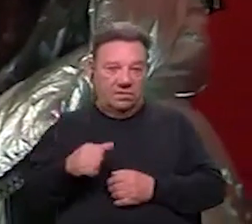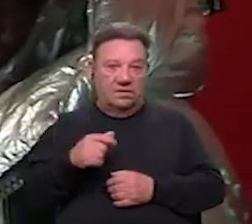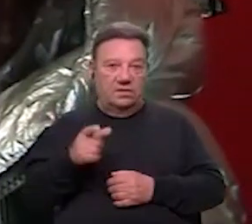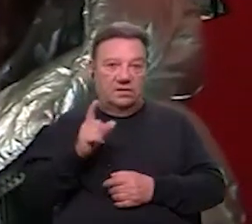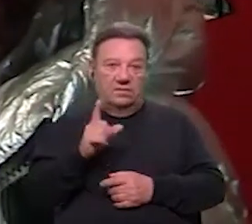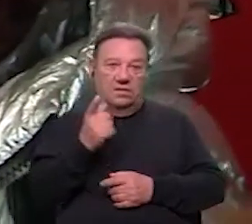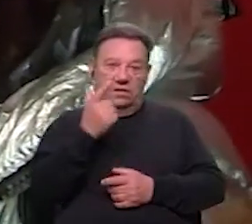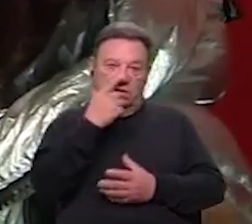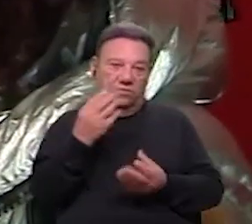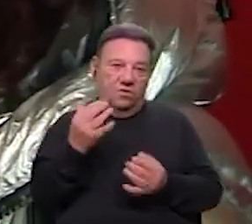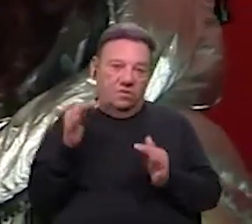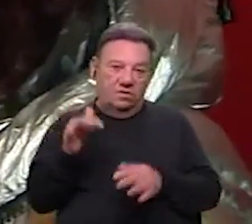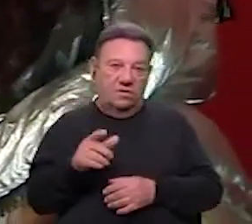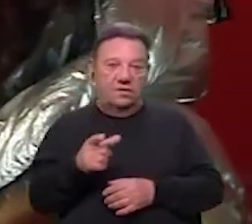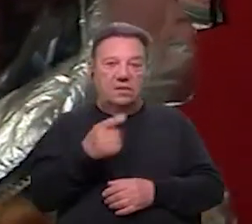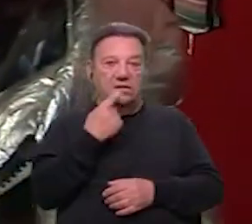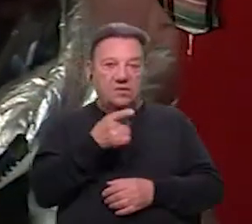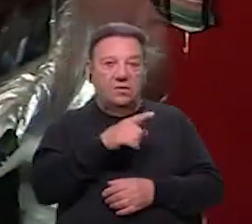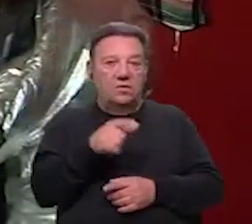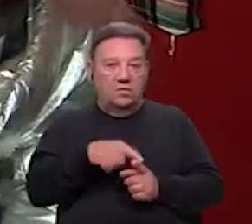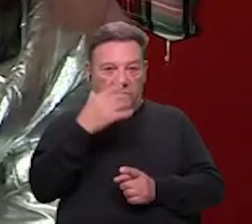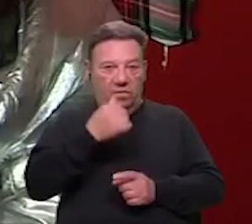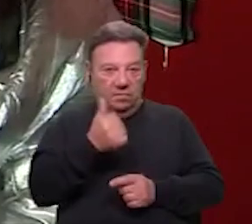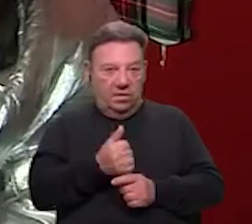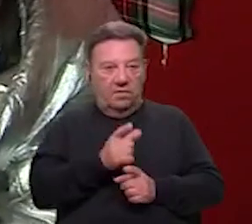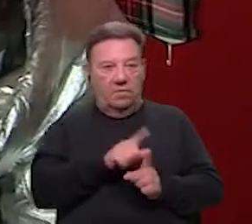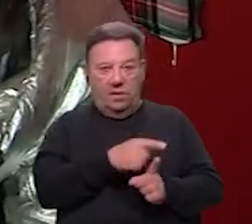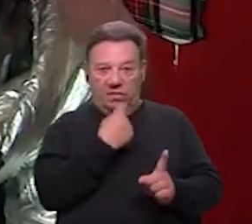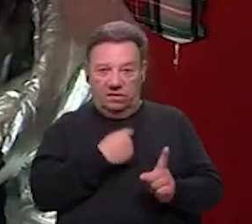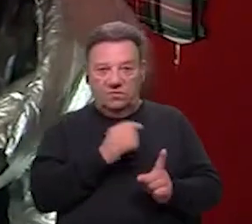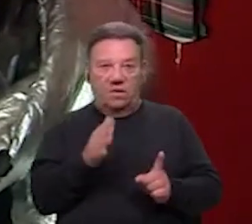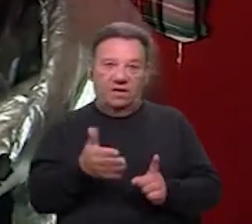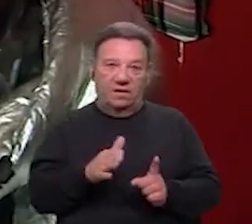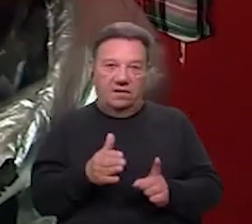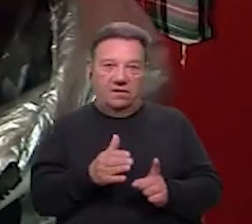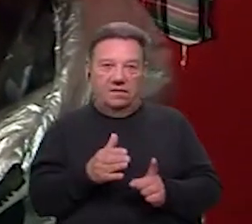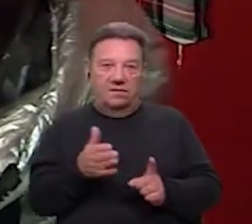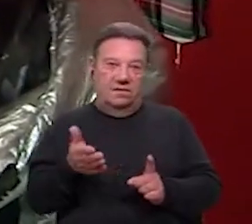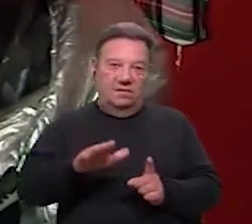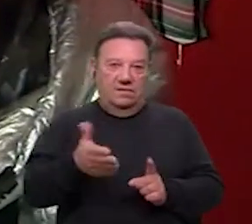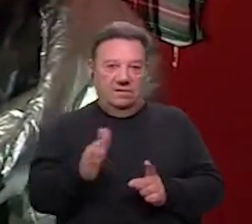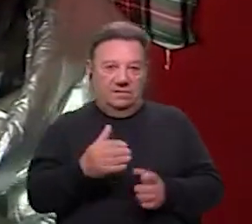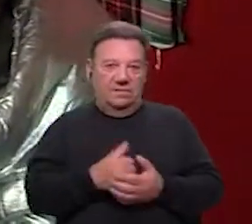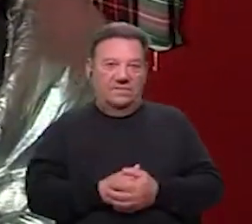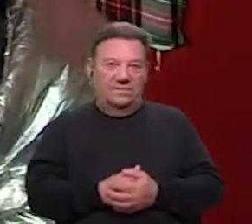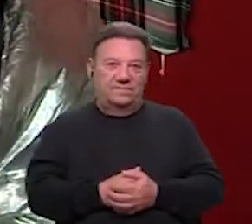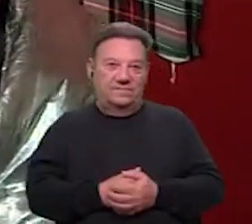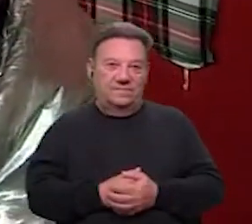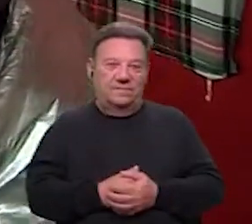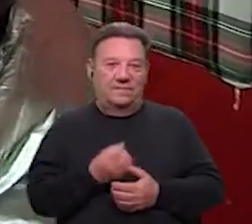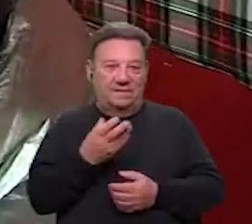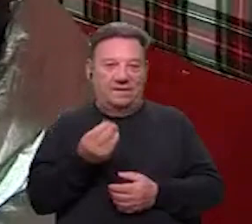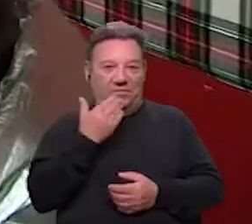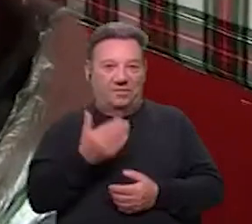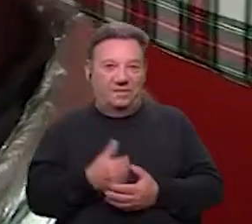estava muita gente. E diga lá, eles portarem-se bem como dizem ou assim assim? Assim assim. Muito bem,